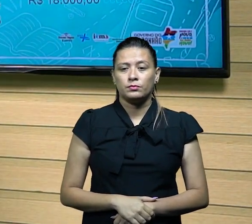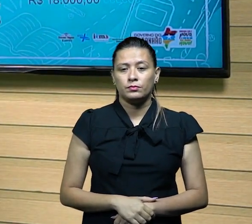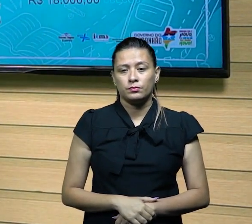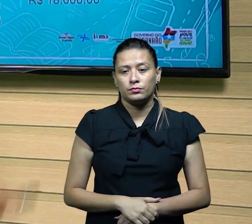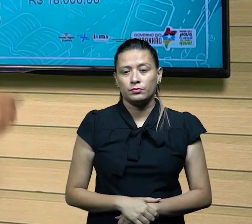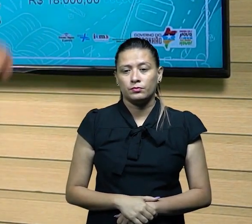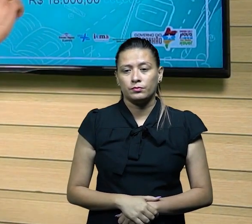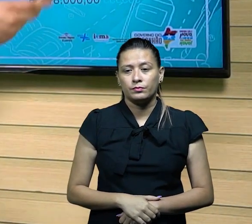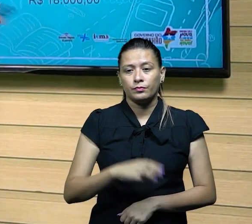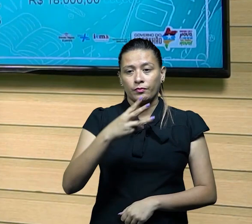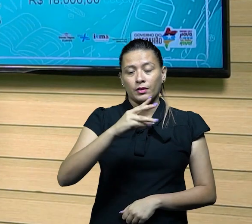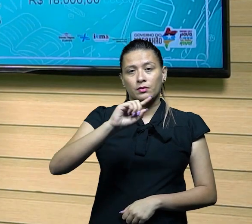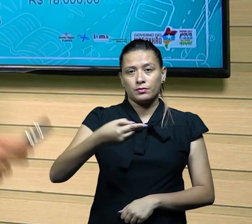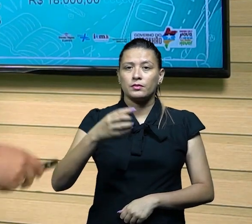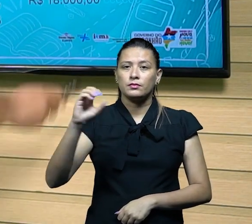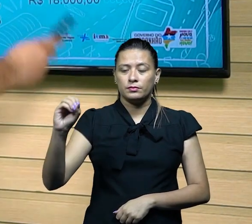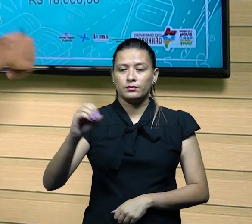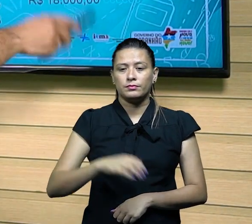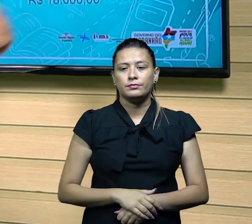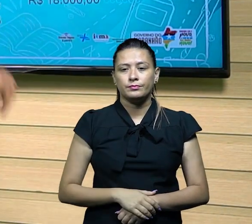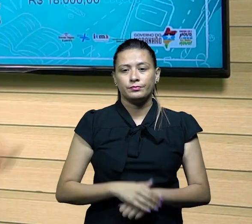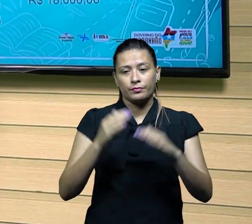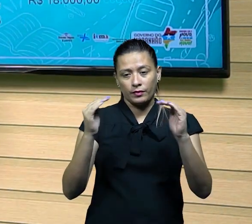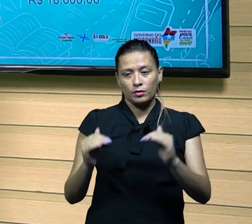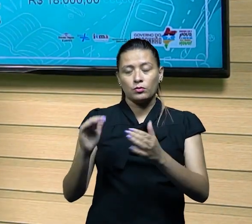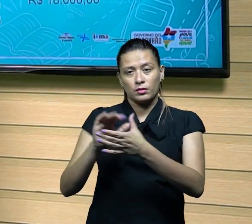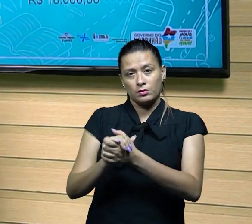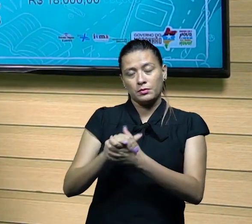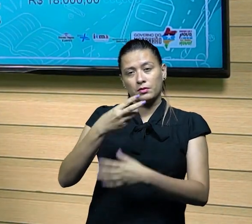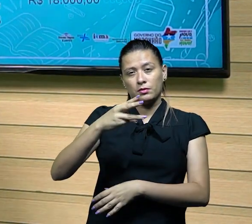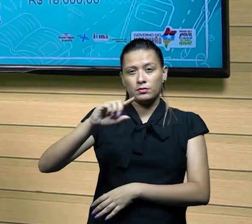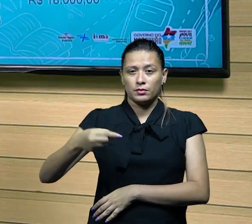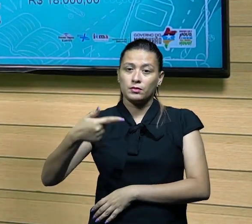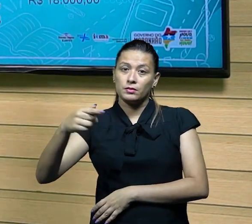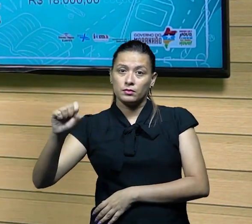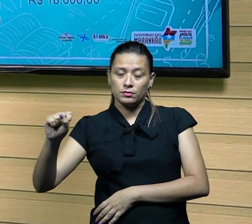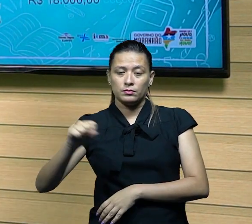Ele vai demorar 3,0, ou seja, 3 anos, enquanto o casamento vai me dar 3 anos e